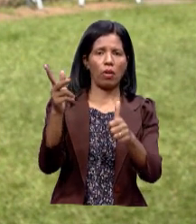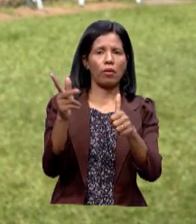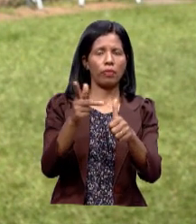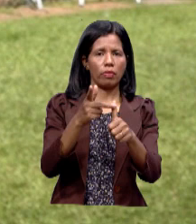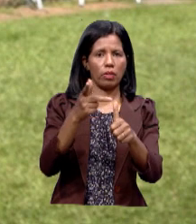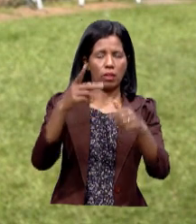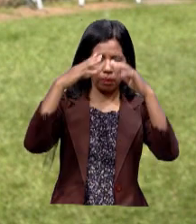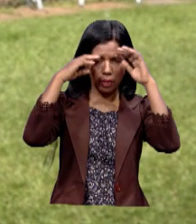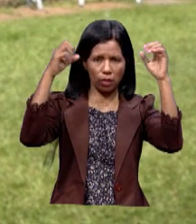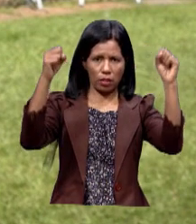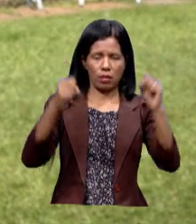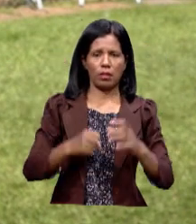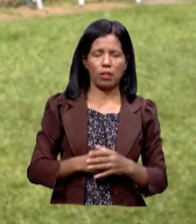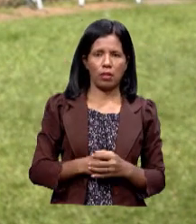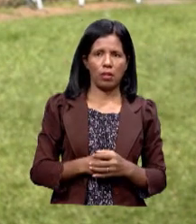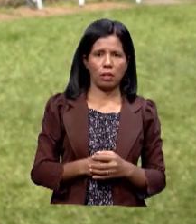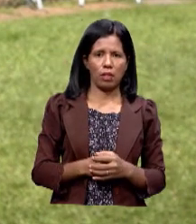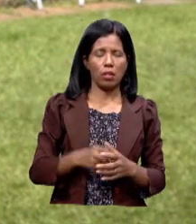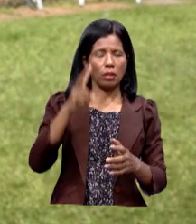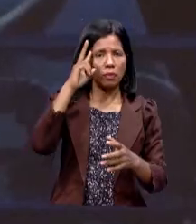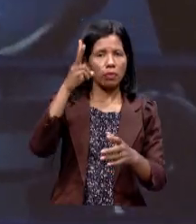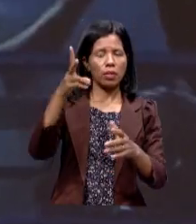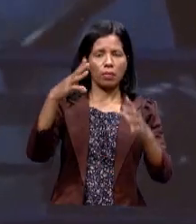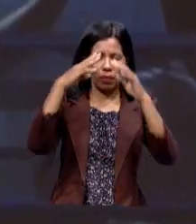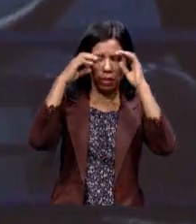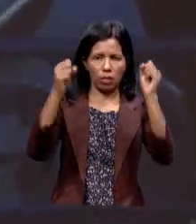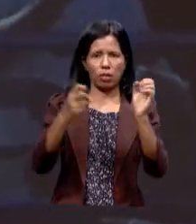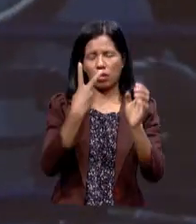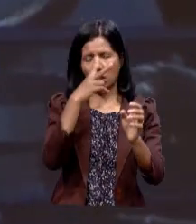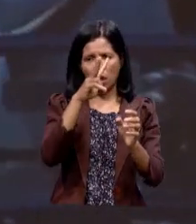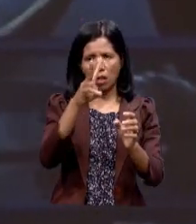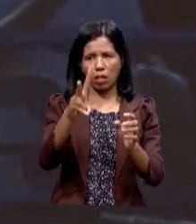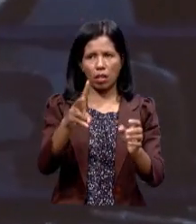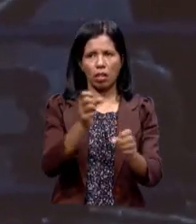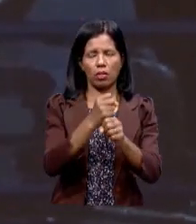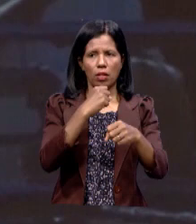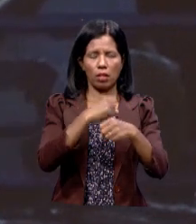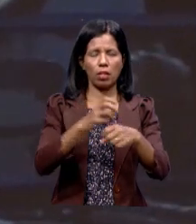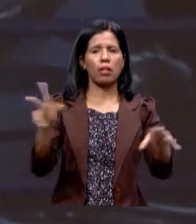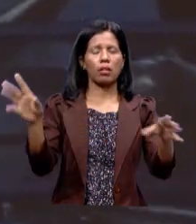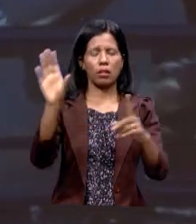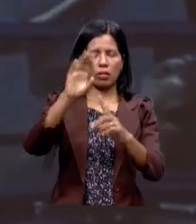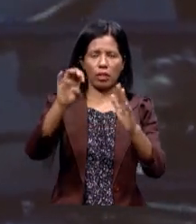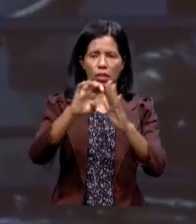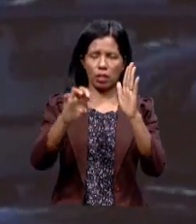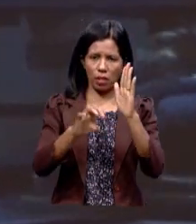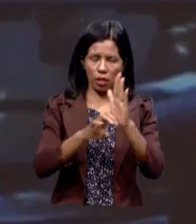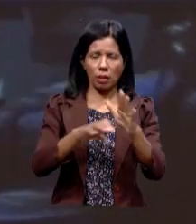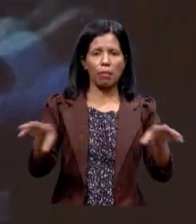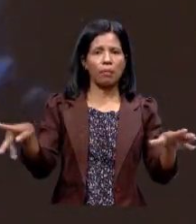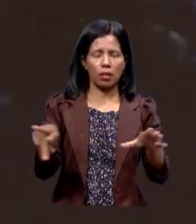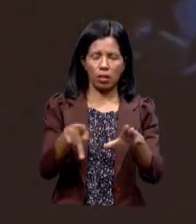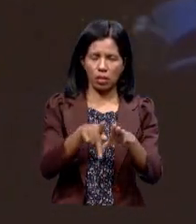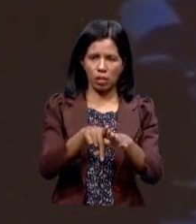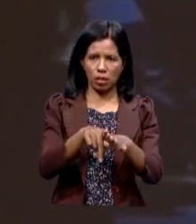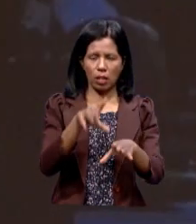oferece o sehalo recessão ba delegação, o chefe de Estado Sira Nebe participa e a tomar de posse